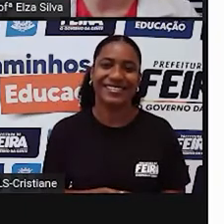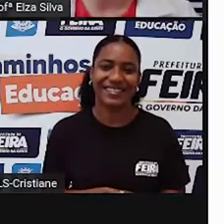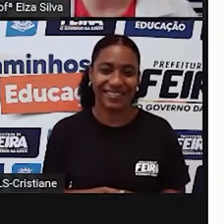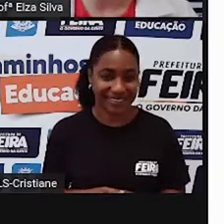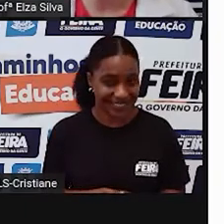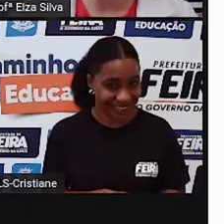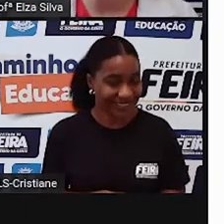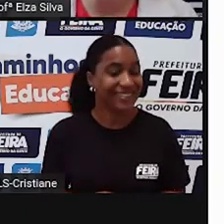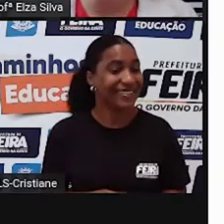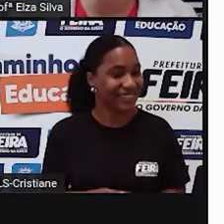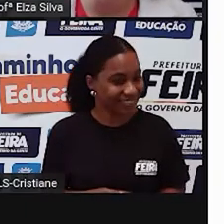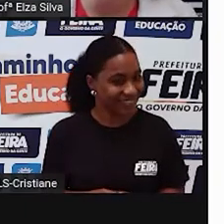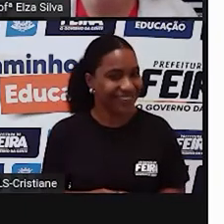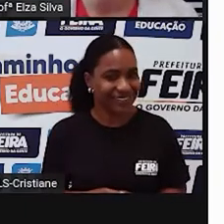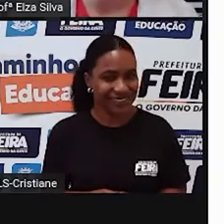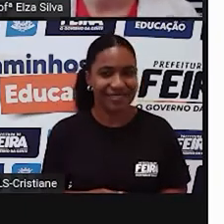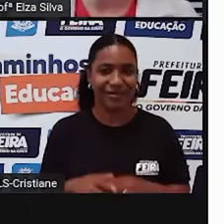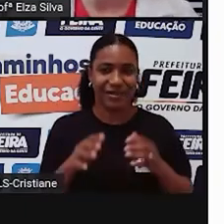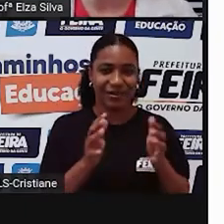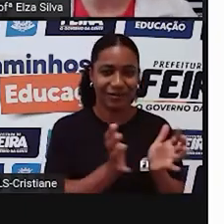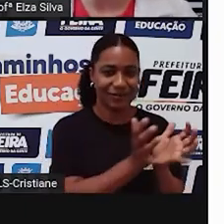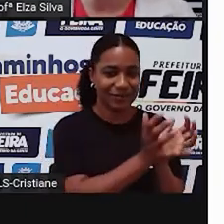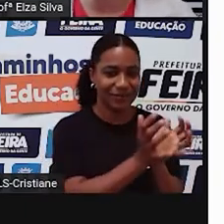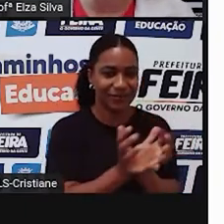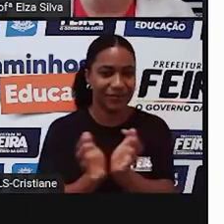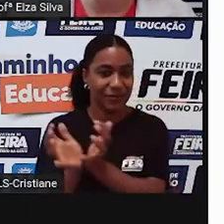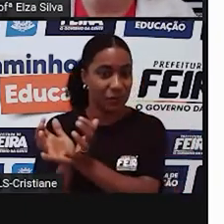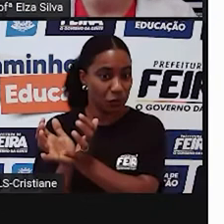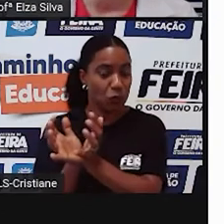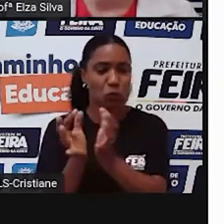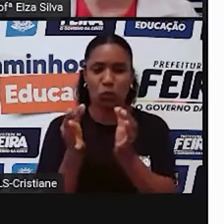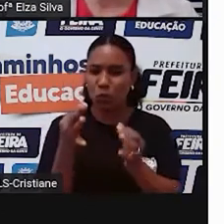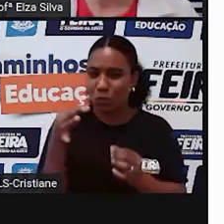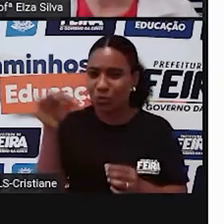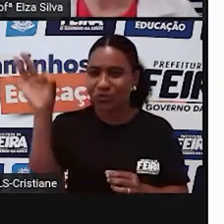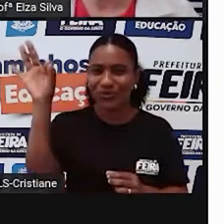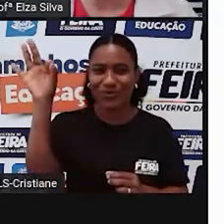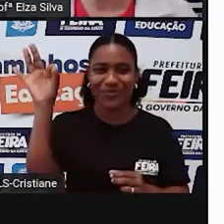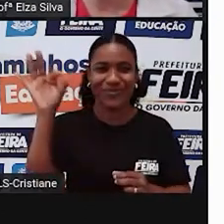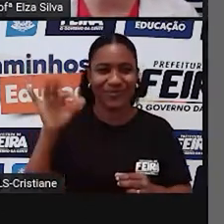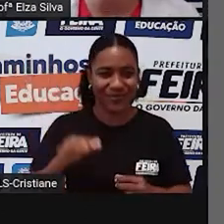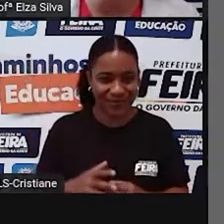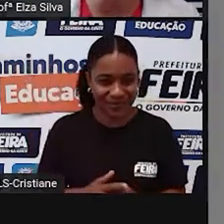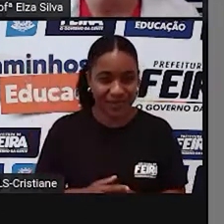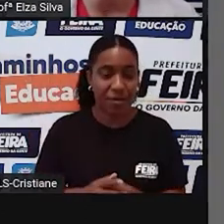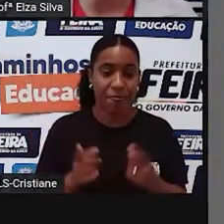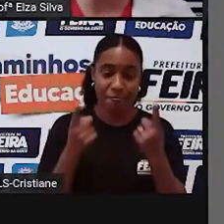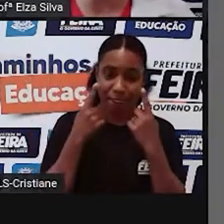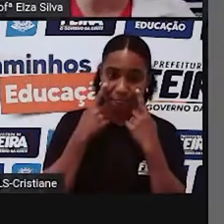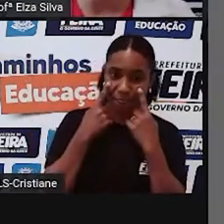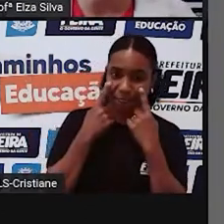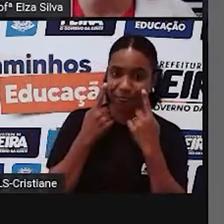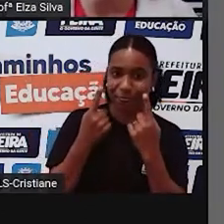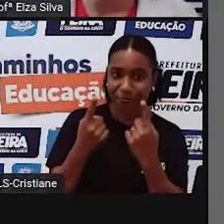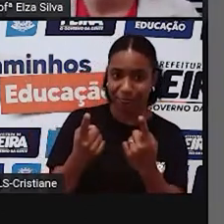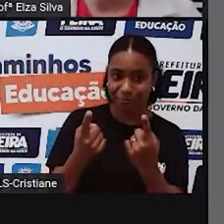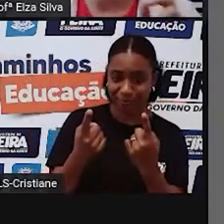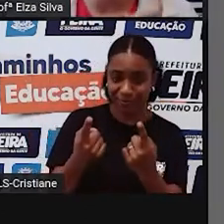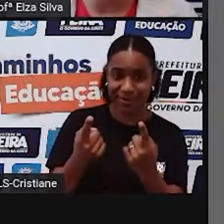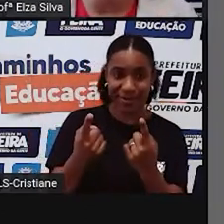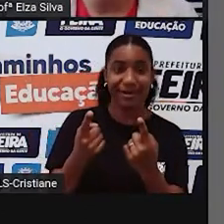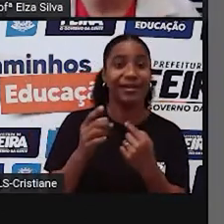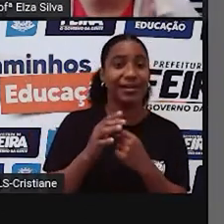Então, nós fizemos a separação de forma correta. Então, agora vamos visualizar este quadro